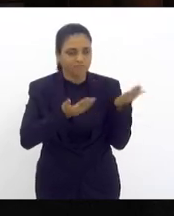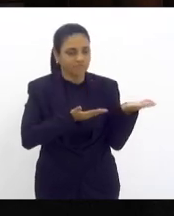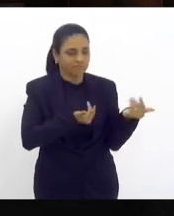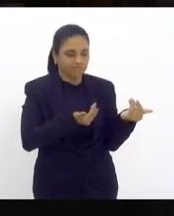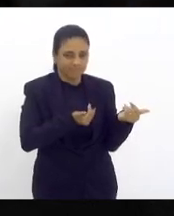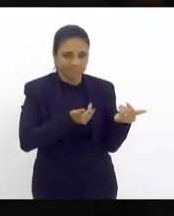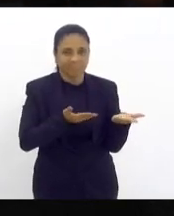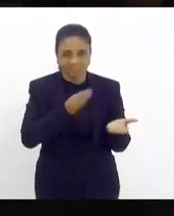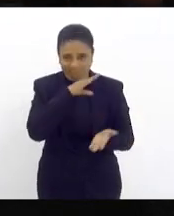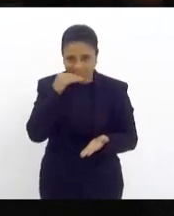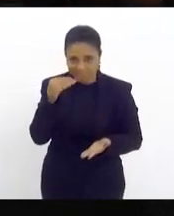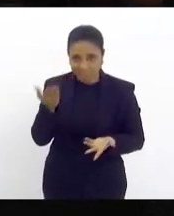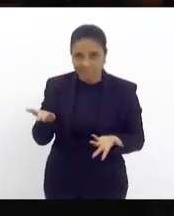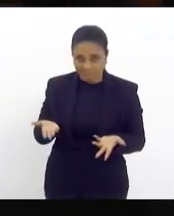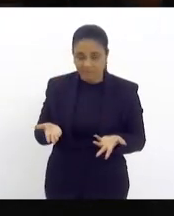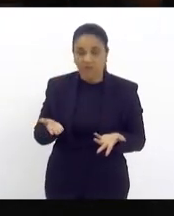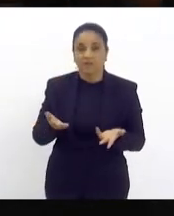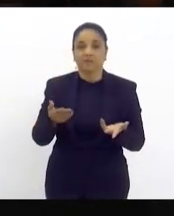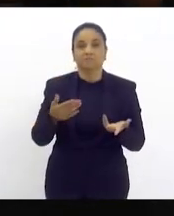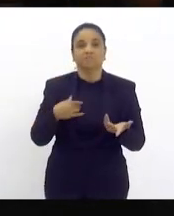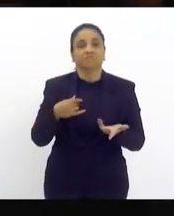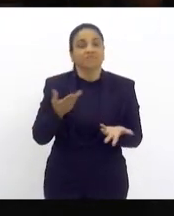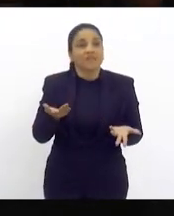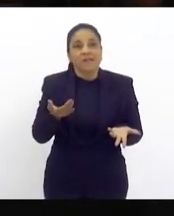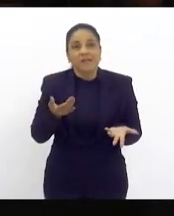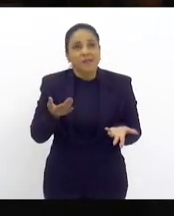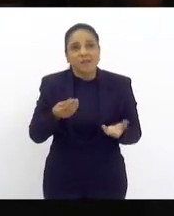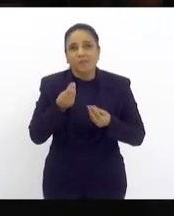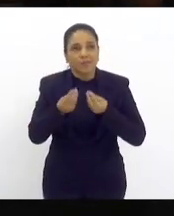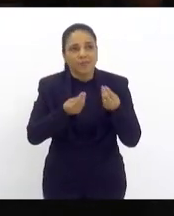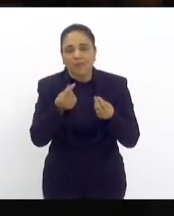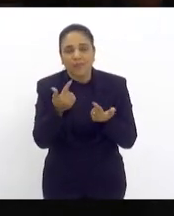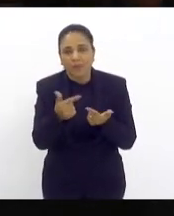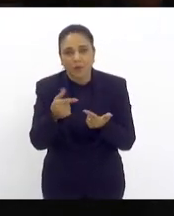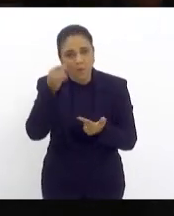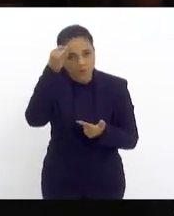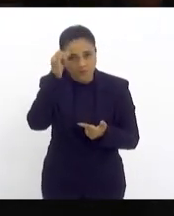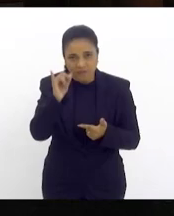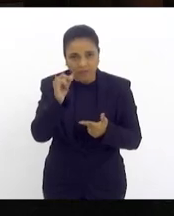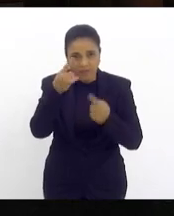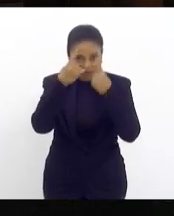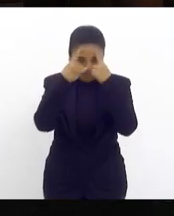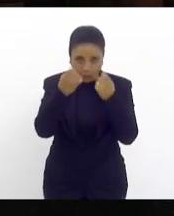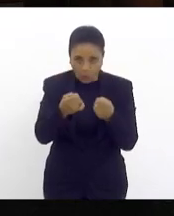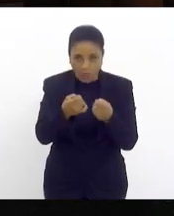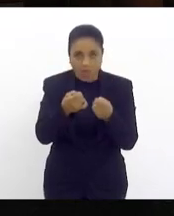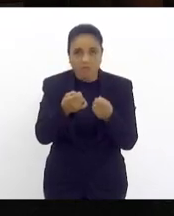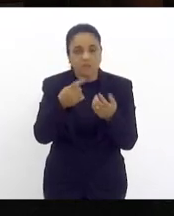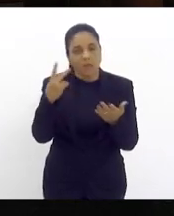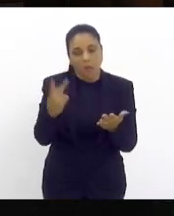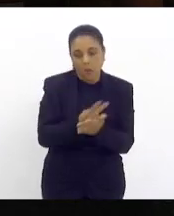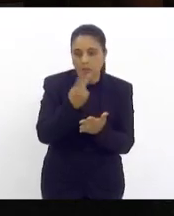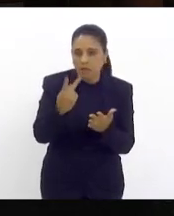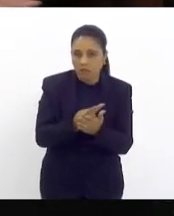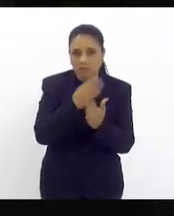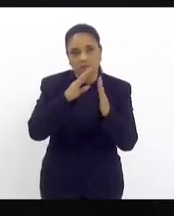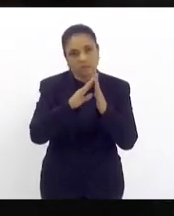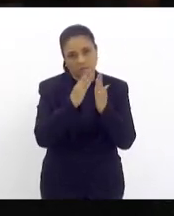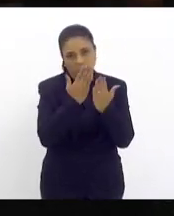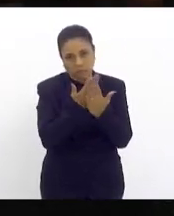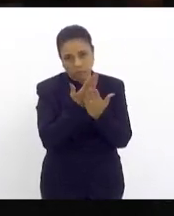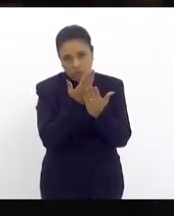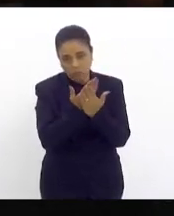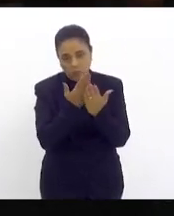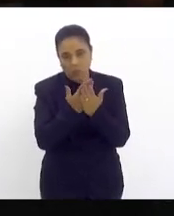e bom é inevitável falar de uma escalada de violência que vem acontecendo nas nossas escolas Brasil